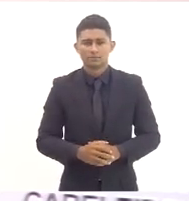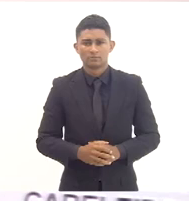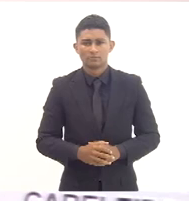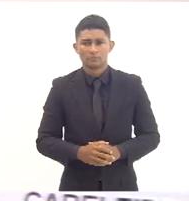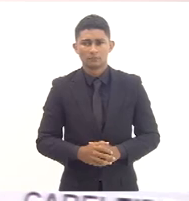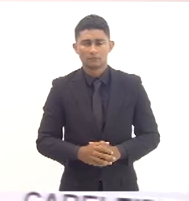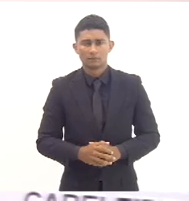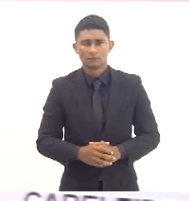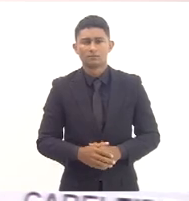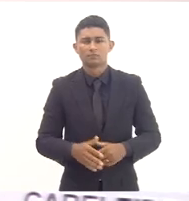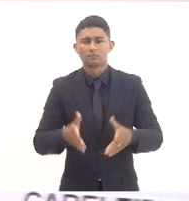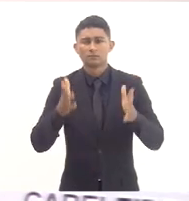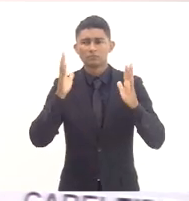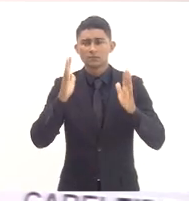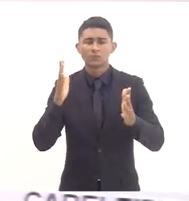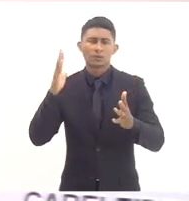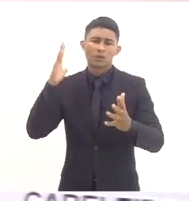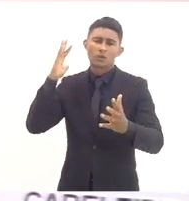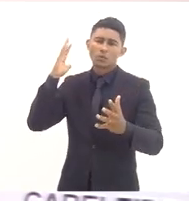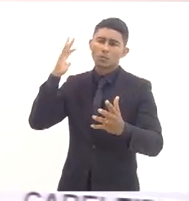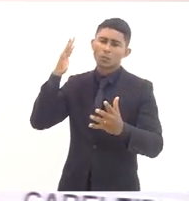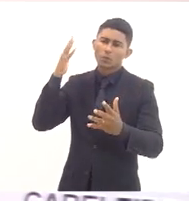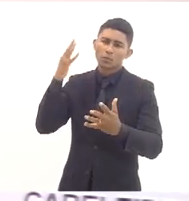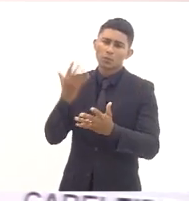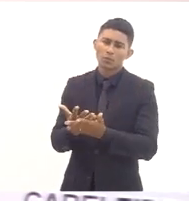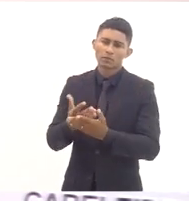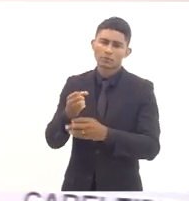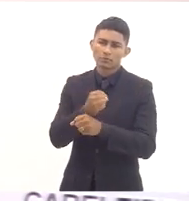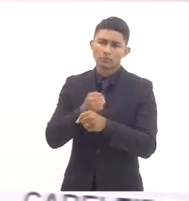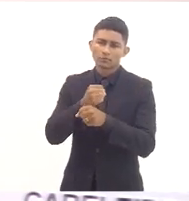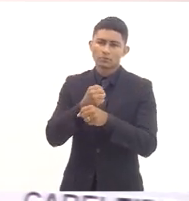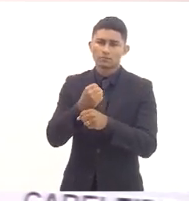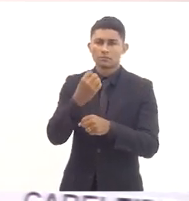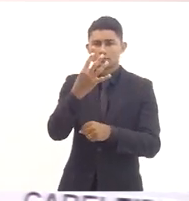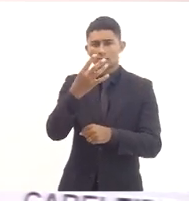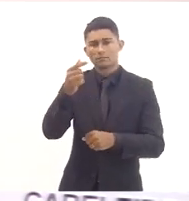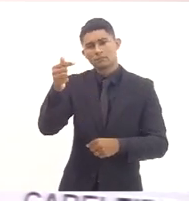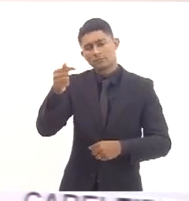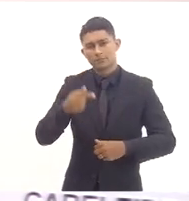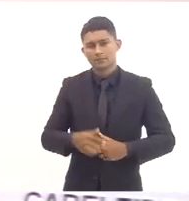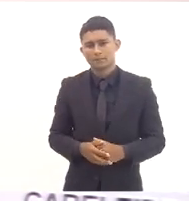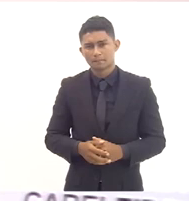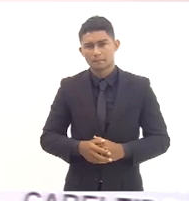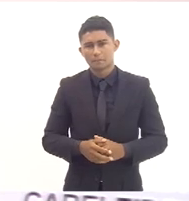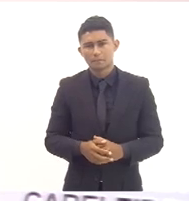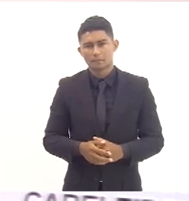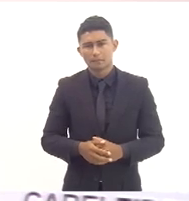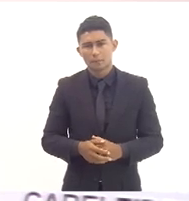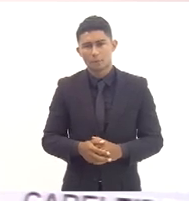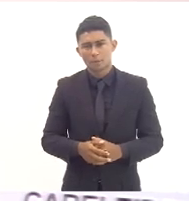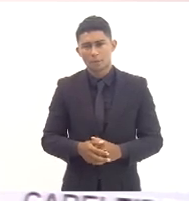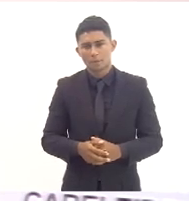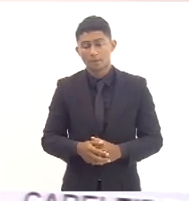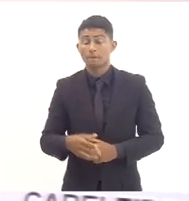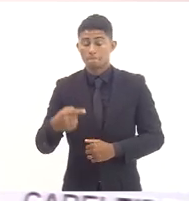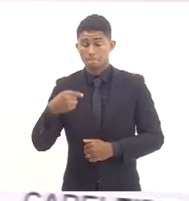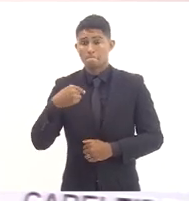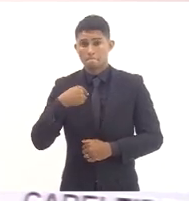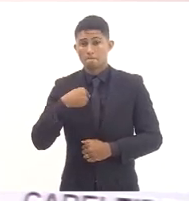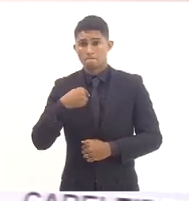e passaram-se quarenta e sete anos e eu entrei na no